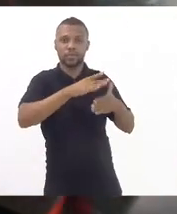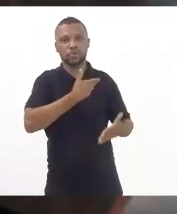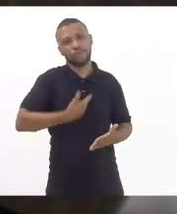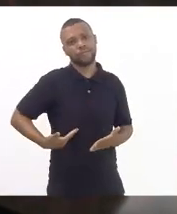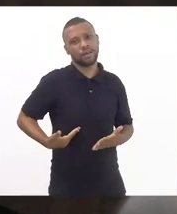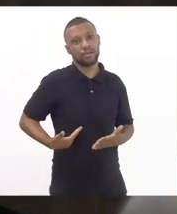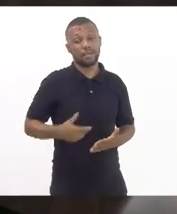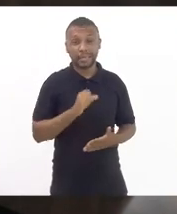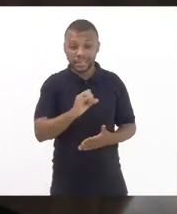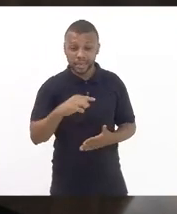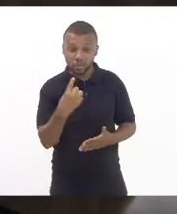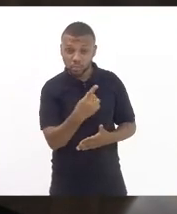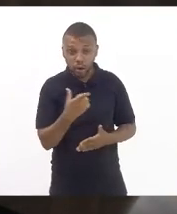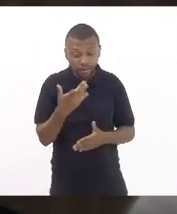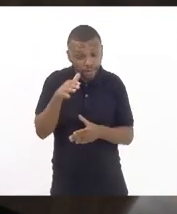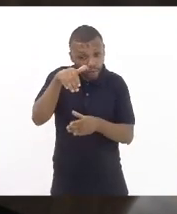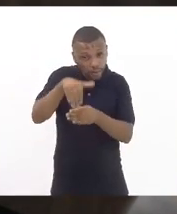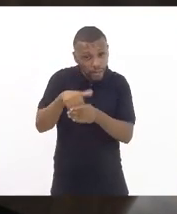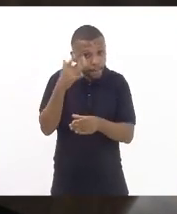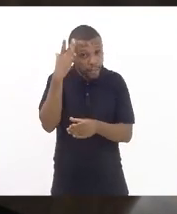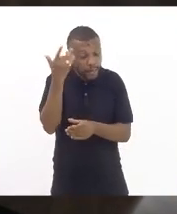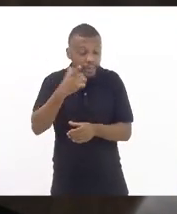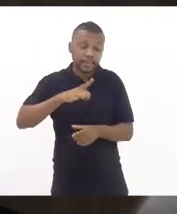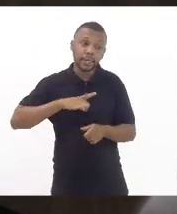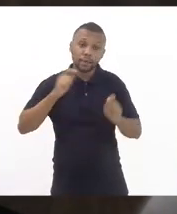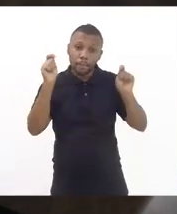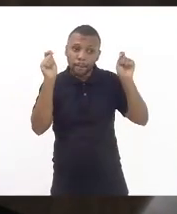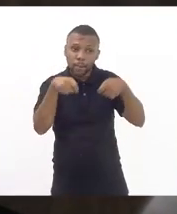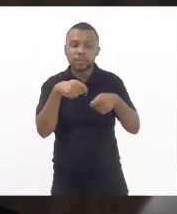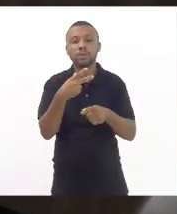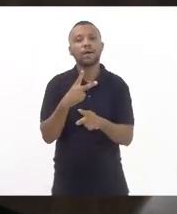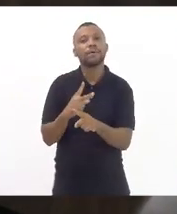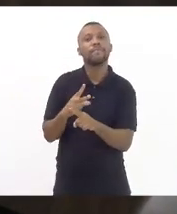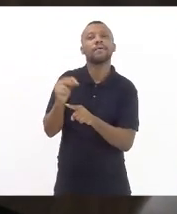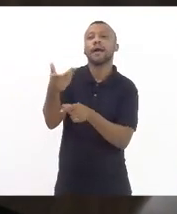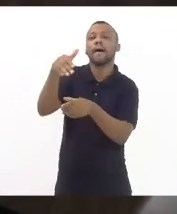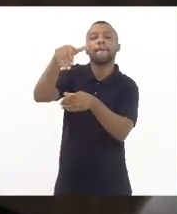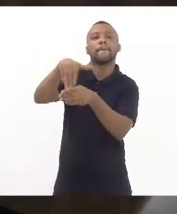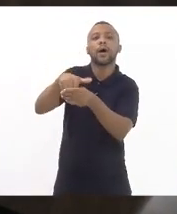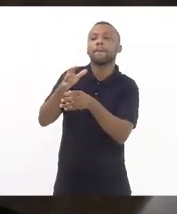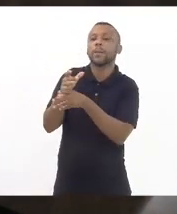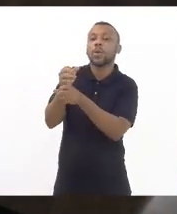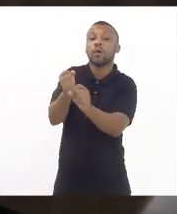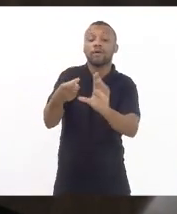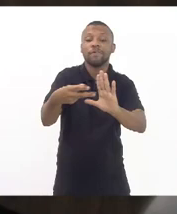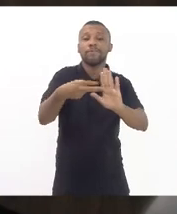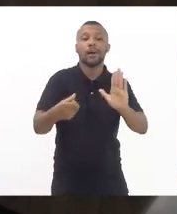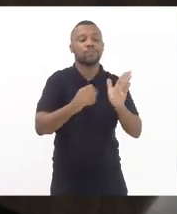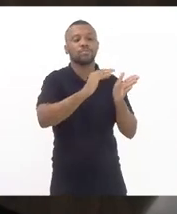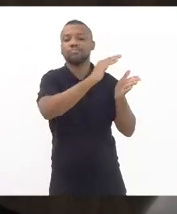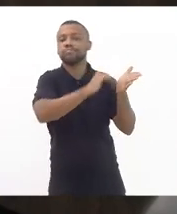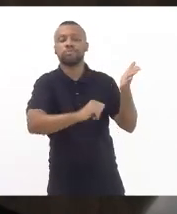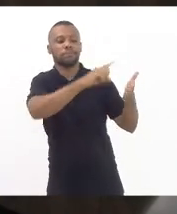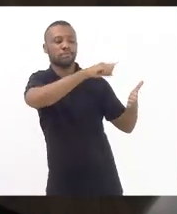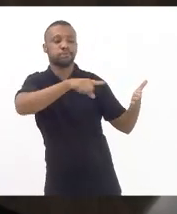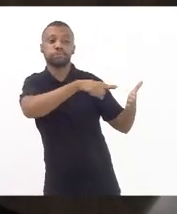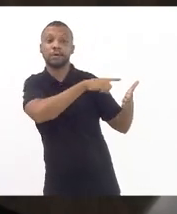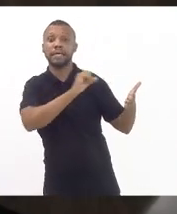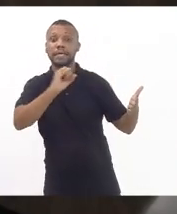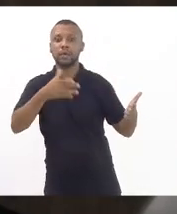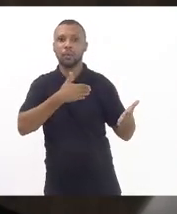e havendo a possibilidade de nós ganharmos aqui a derrubada do veto, se o governo vai vir